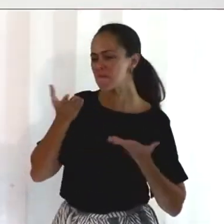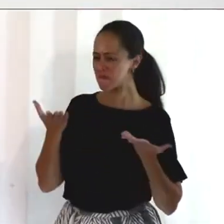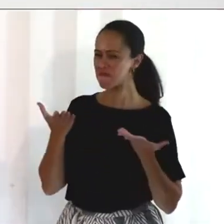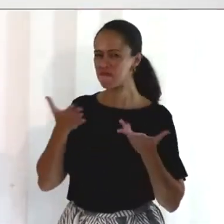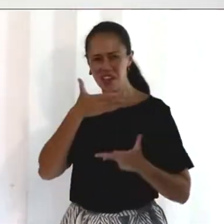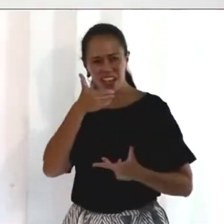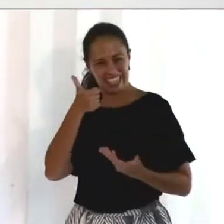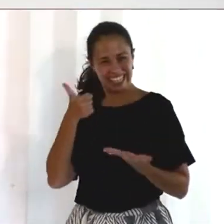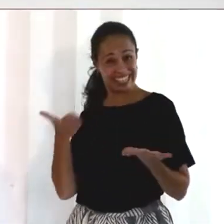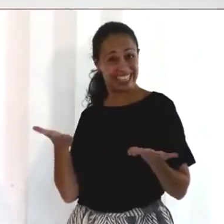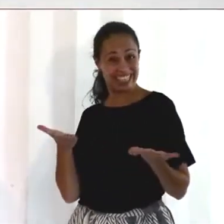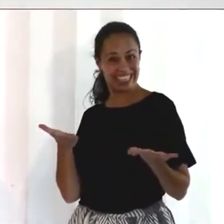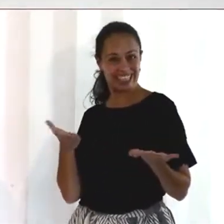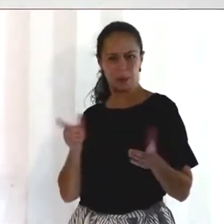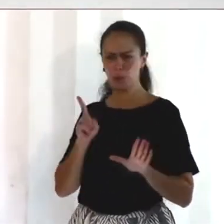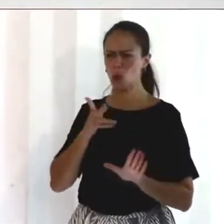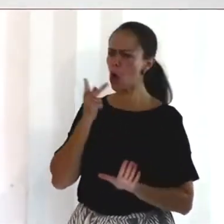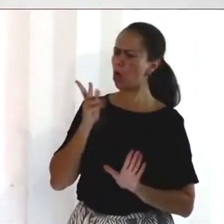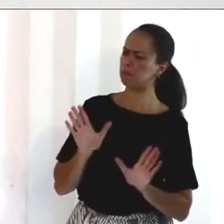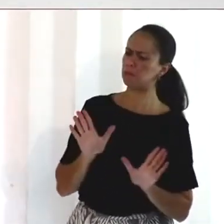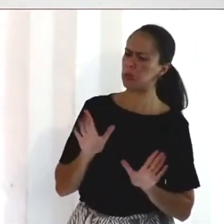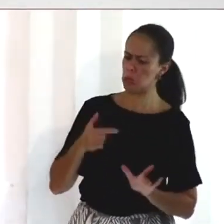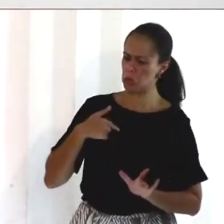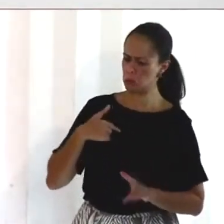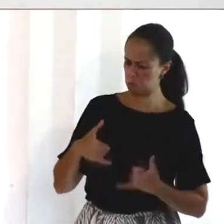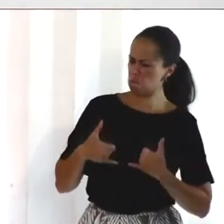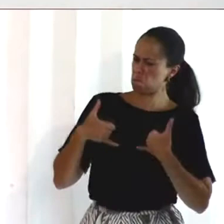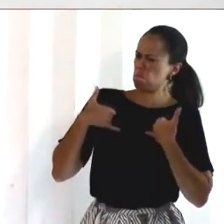olha, eu sou uma pessoa irada mesmo,